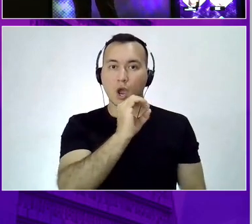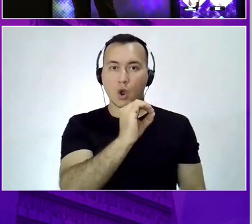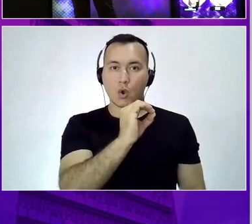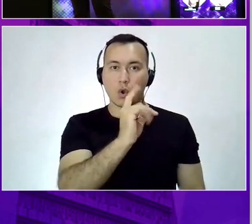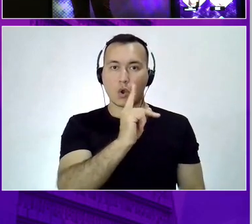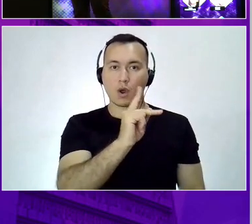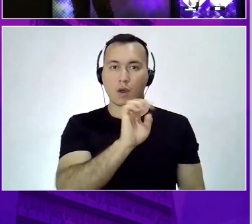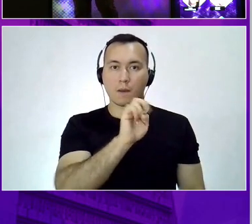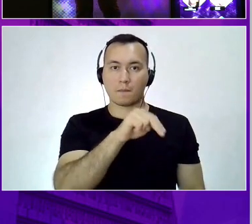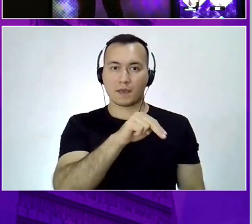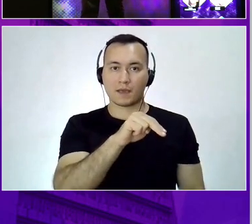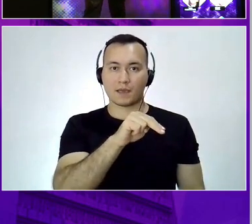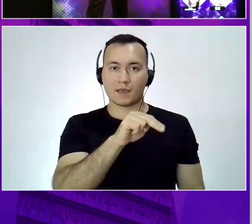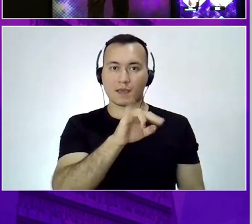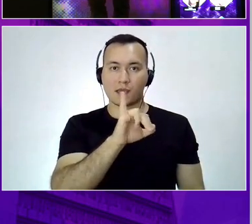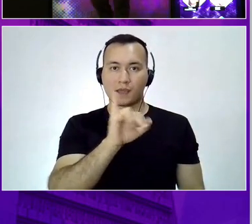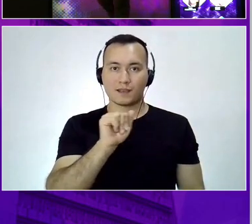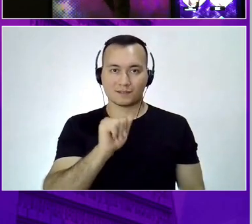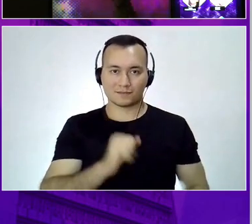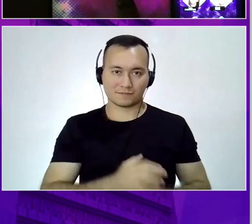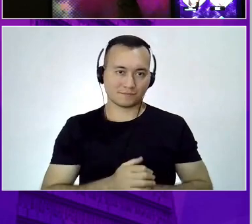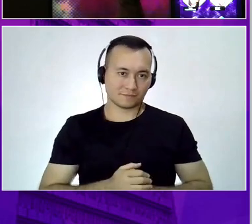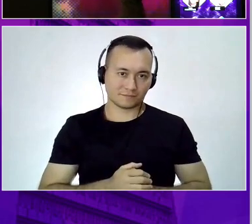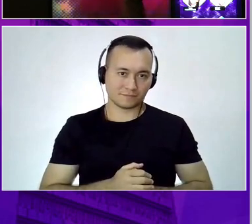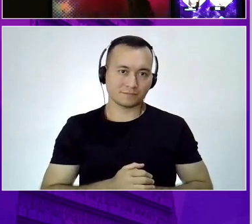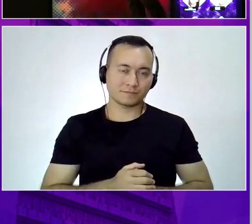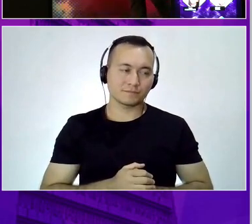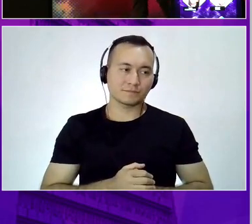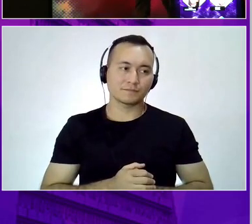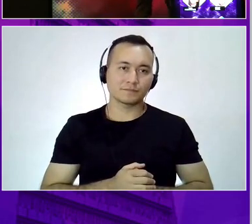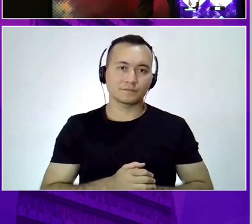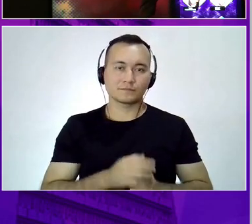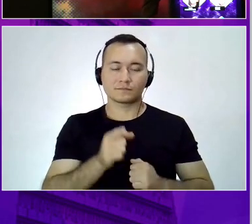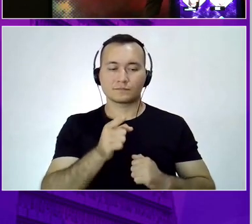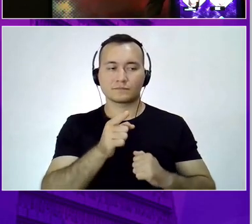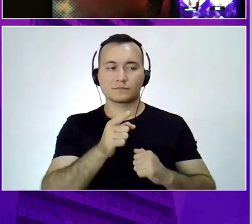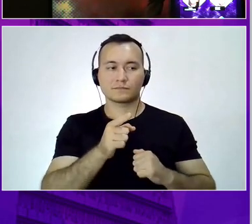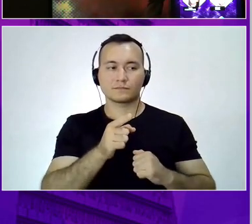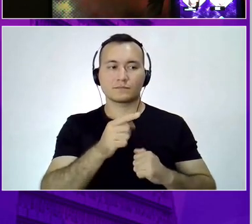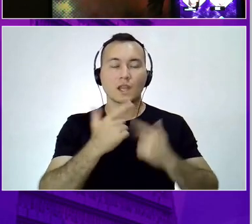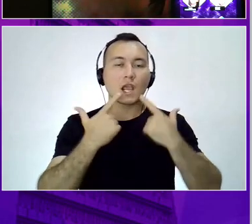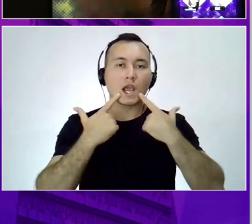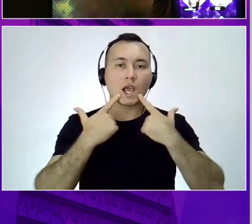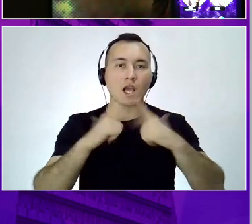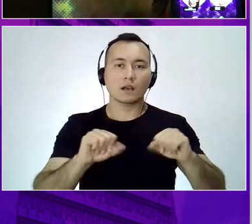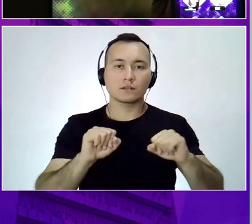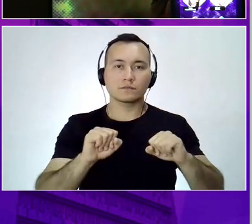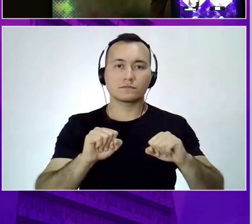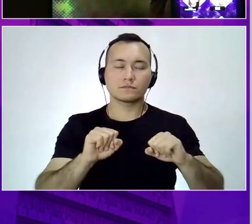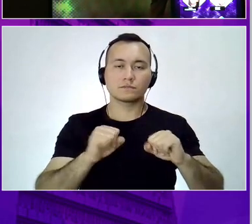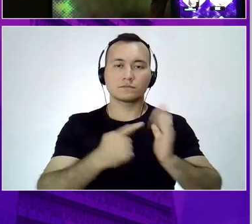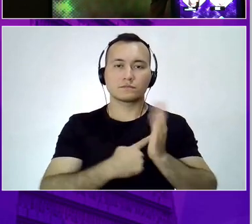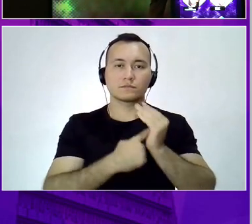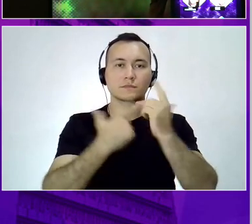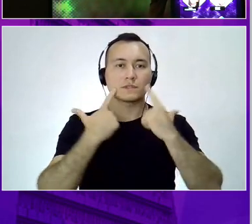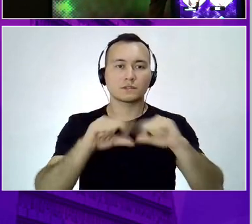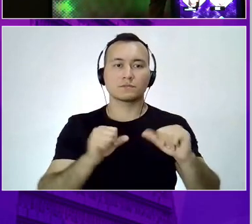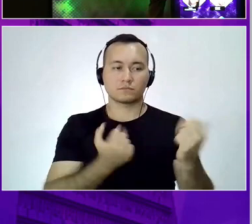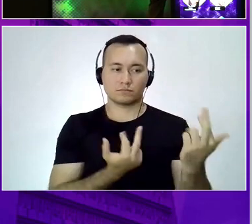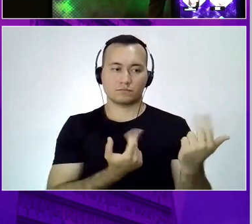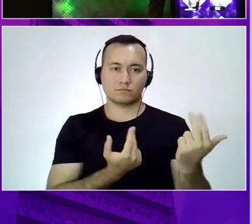Language Model, né? Então, essa parte do Generative AI. E daí, para RH, eu vou dar vários